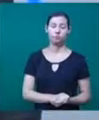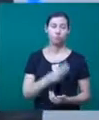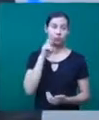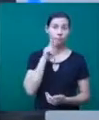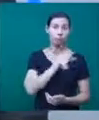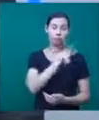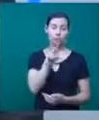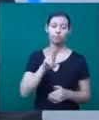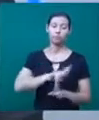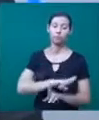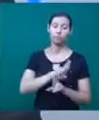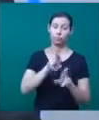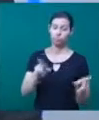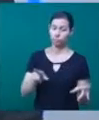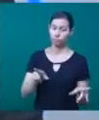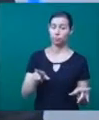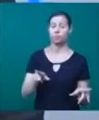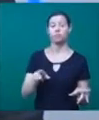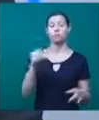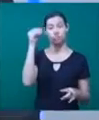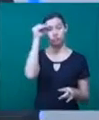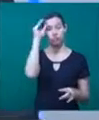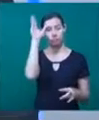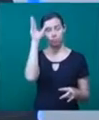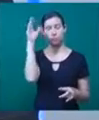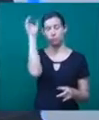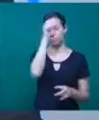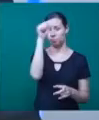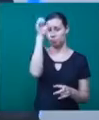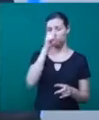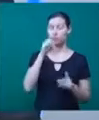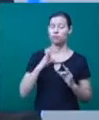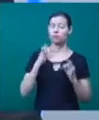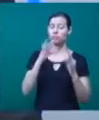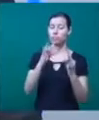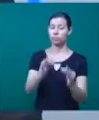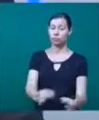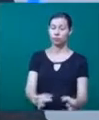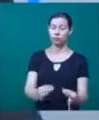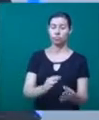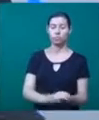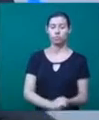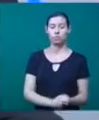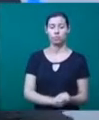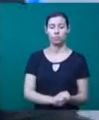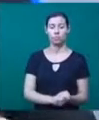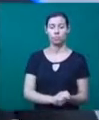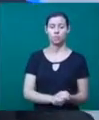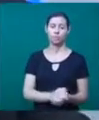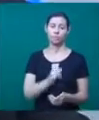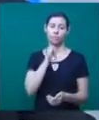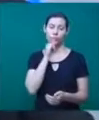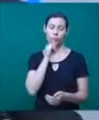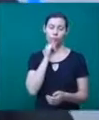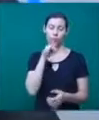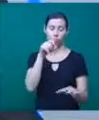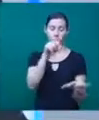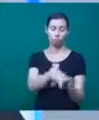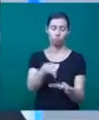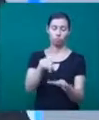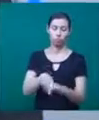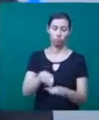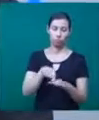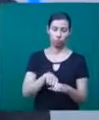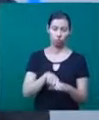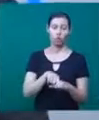apresentarem, receberem informações de tecnologias modernas, aplicadas tanto na agricultura irrigada quanto na agricultura